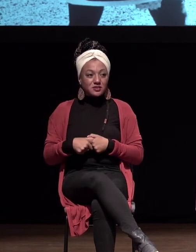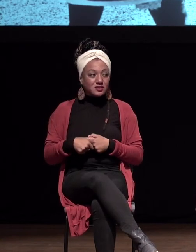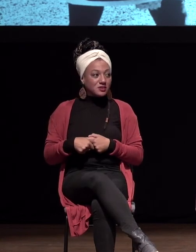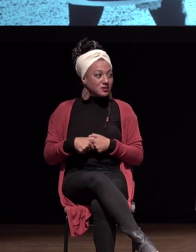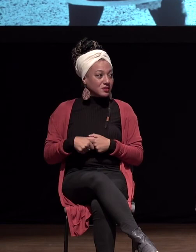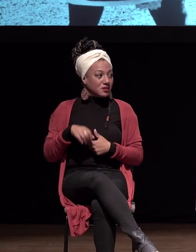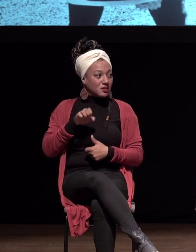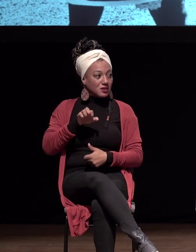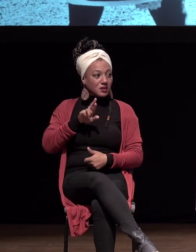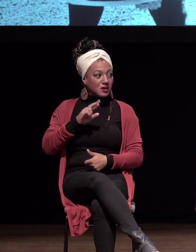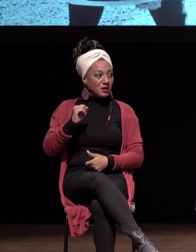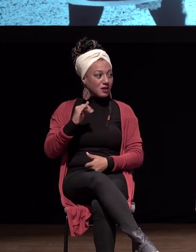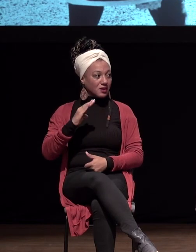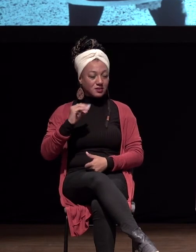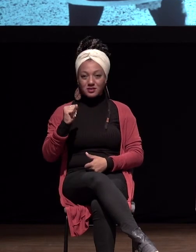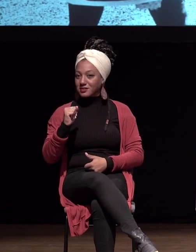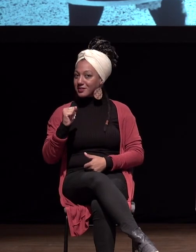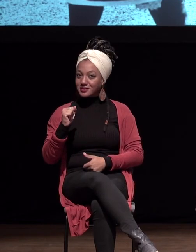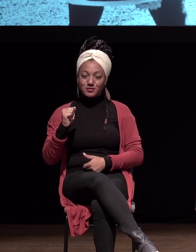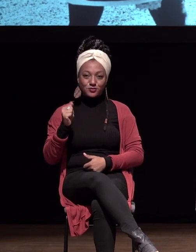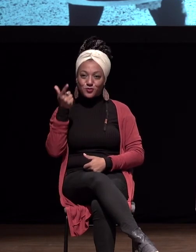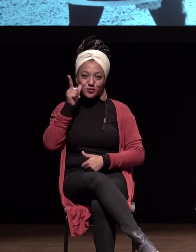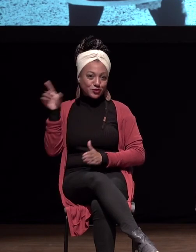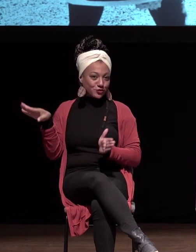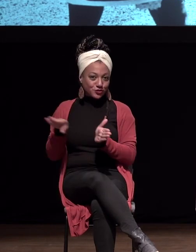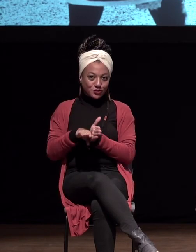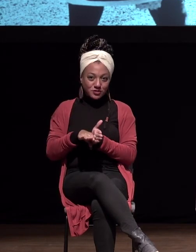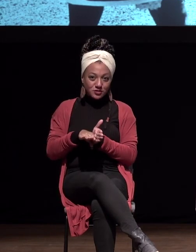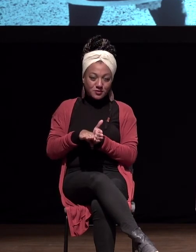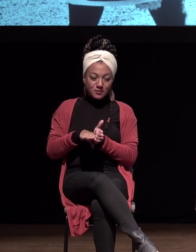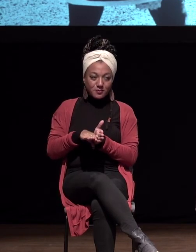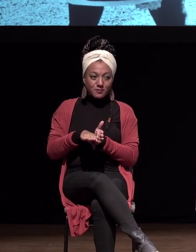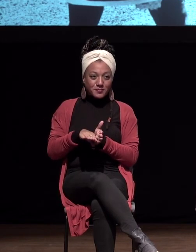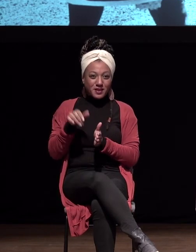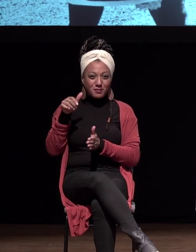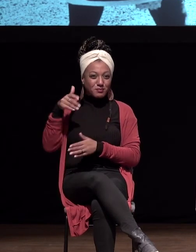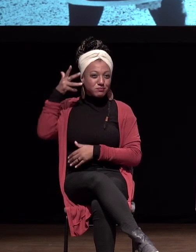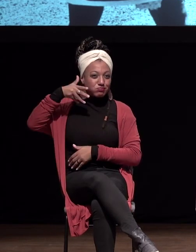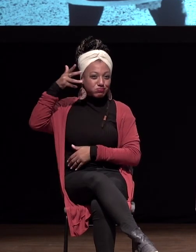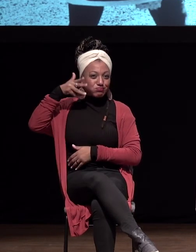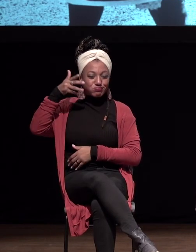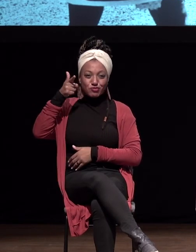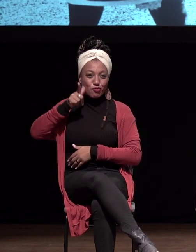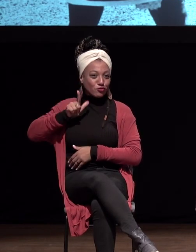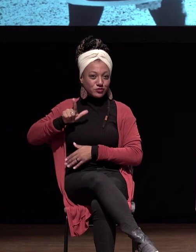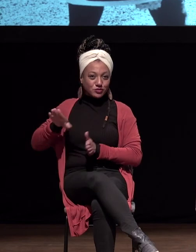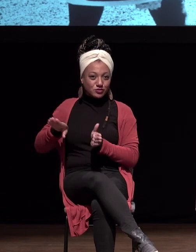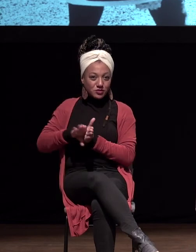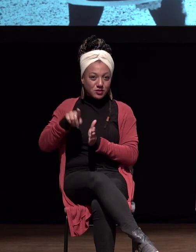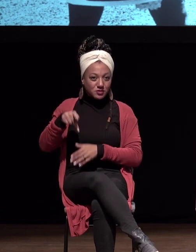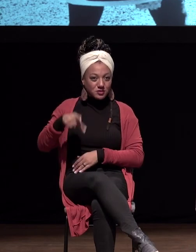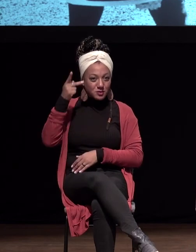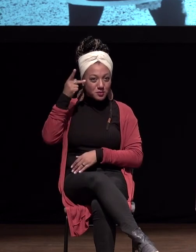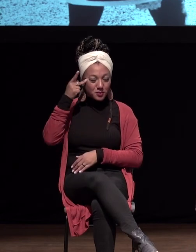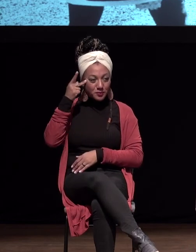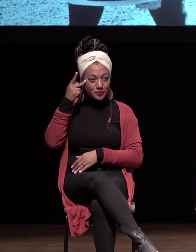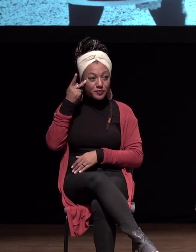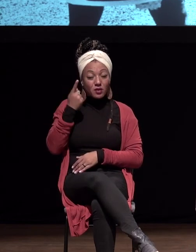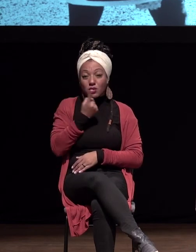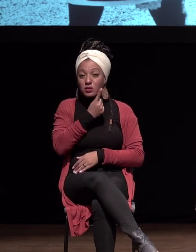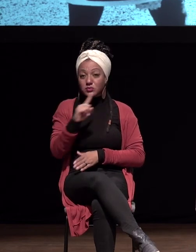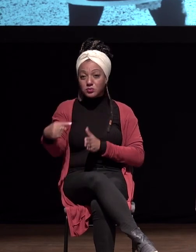A Érica não virá. Tá? E aí a gente daqui faz aquele intervalo para